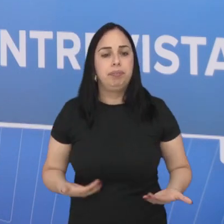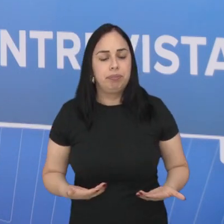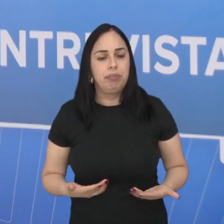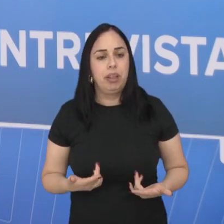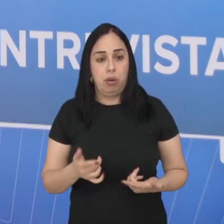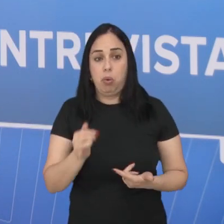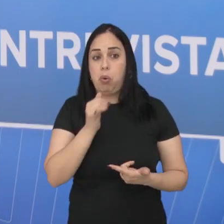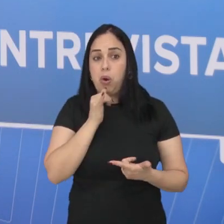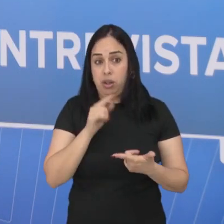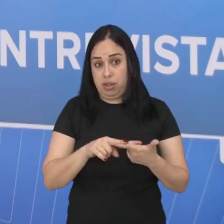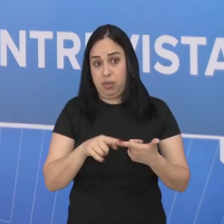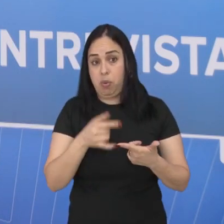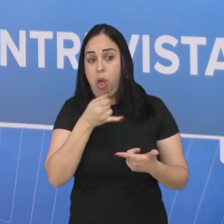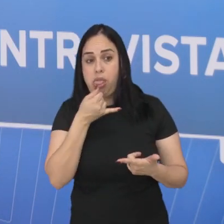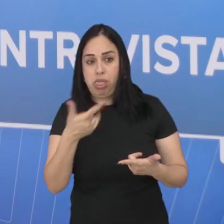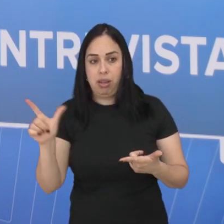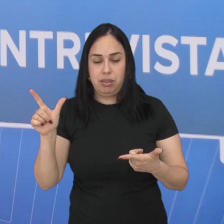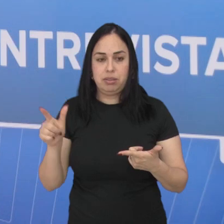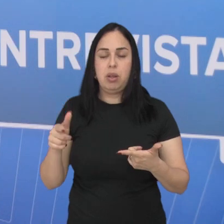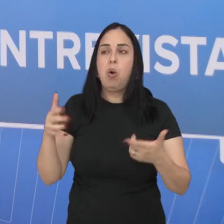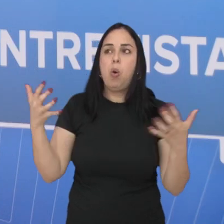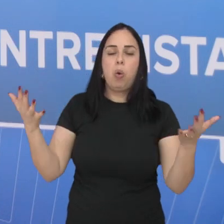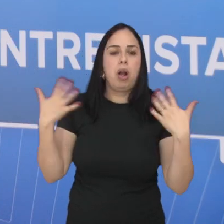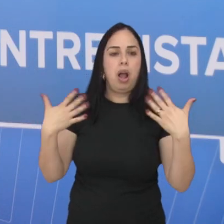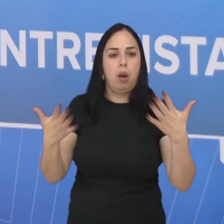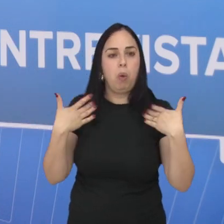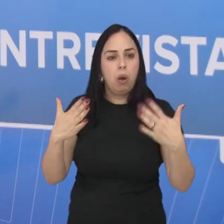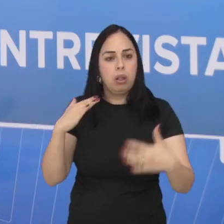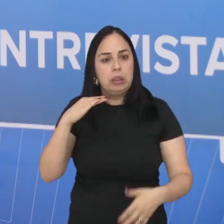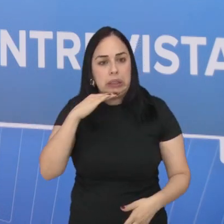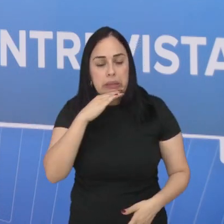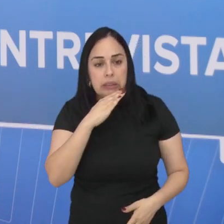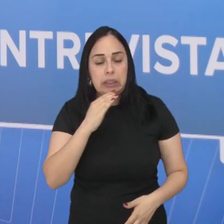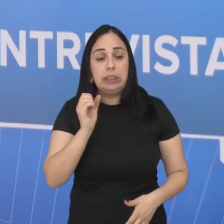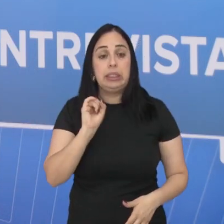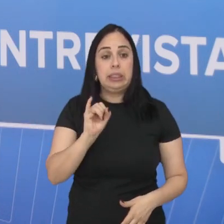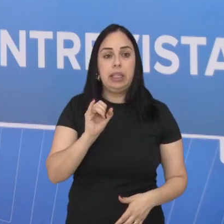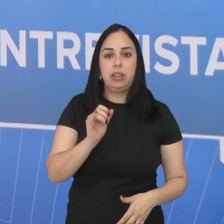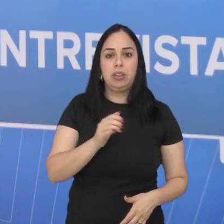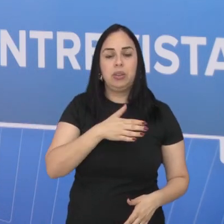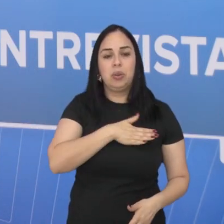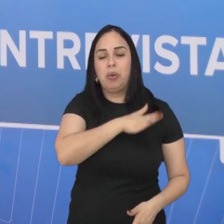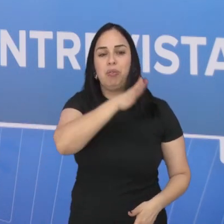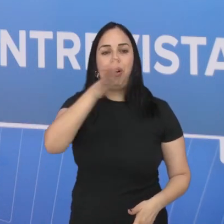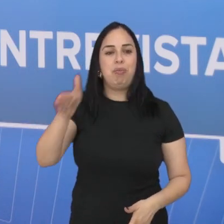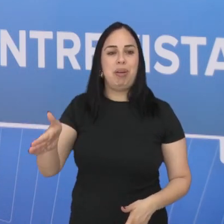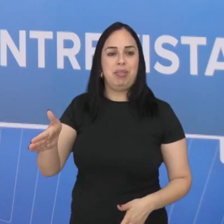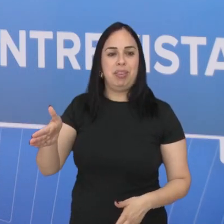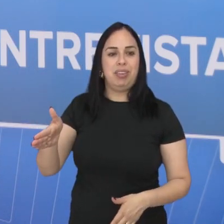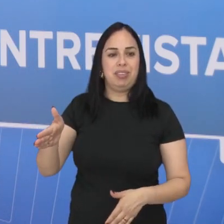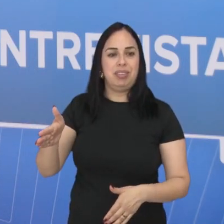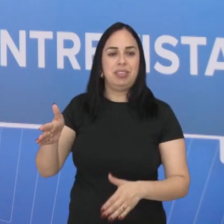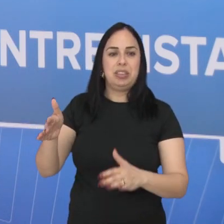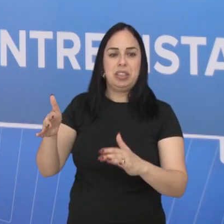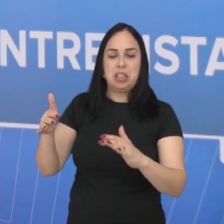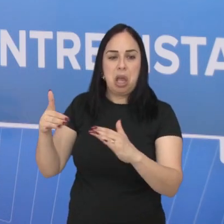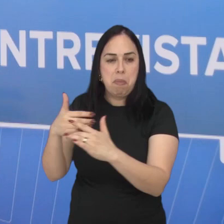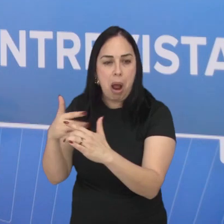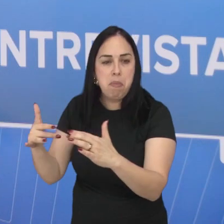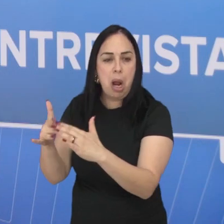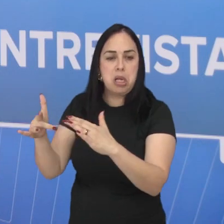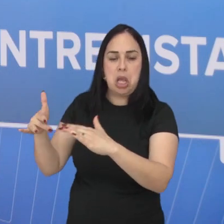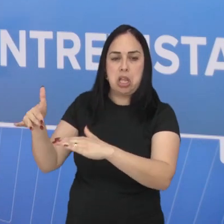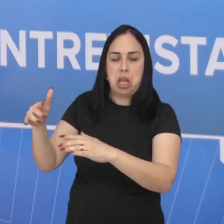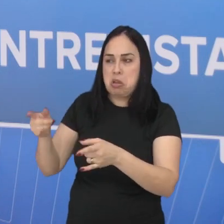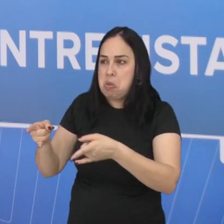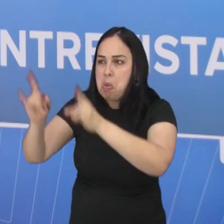estão acontecendo. Então, outro exemplo também é a questão do calor mesmo que a gente sente na cidade, né? Se a gente for para uma área que é mais urbanizada,